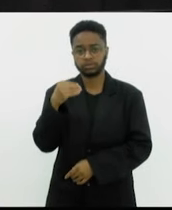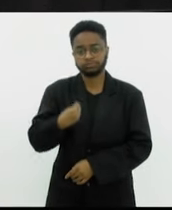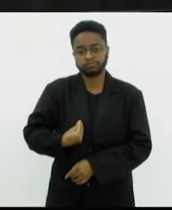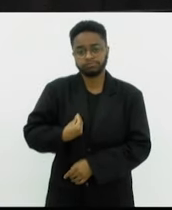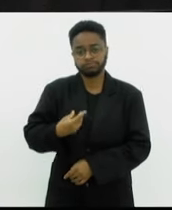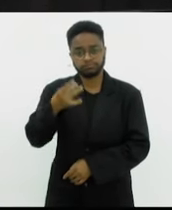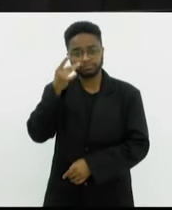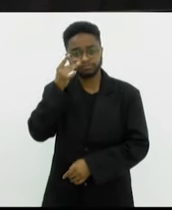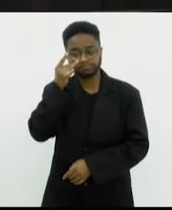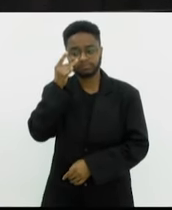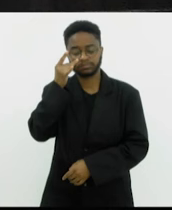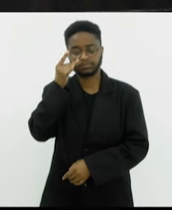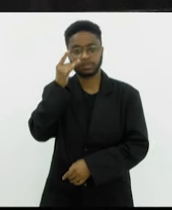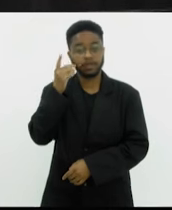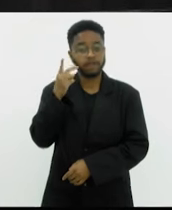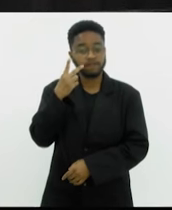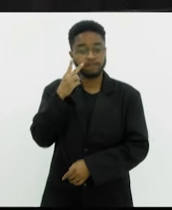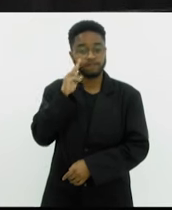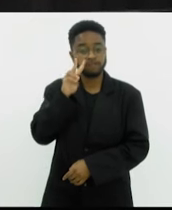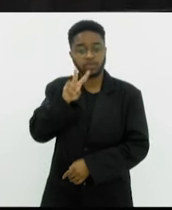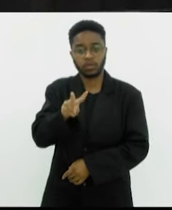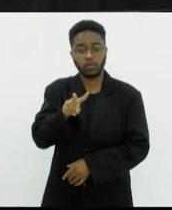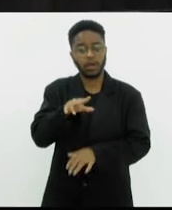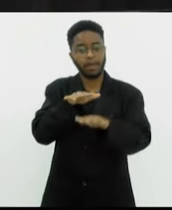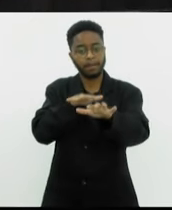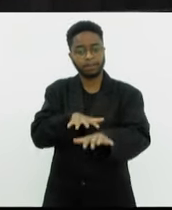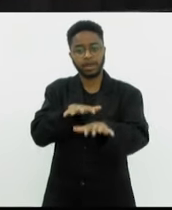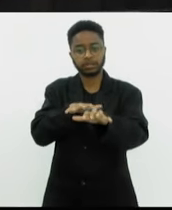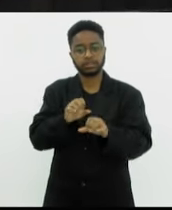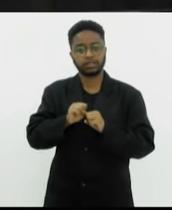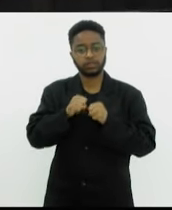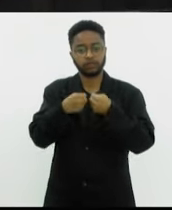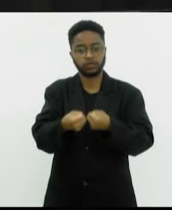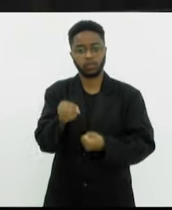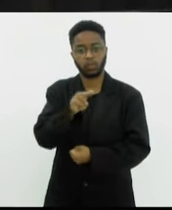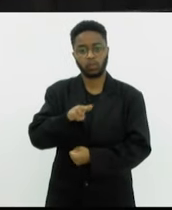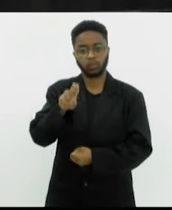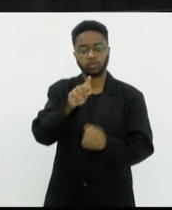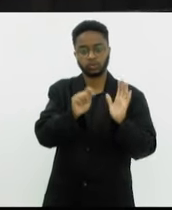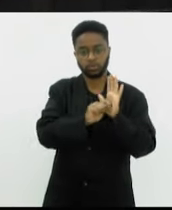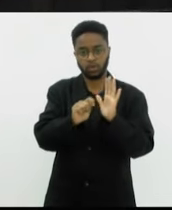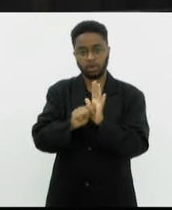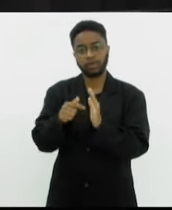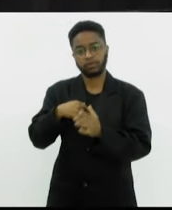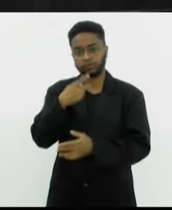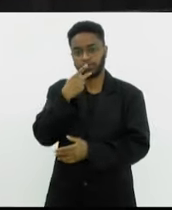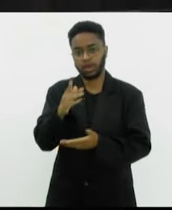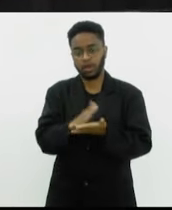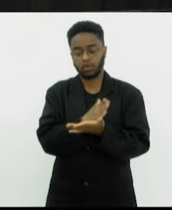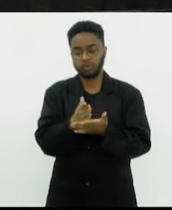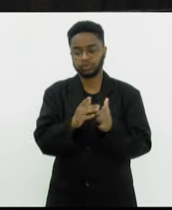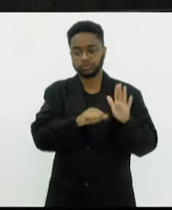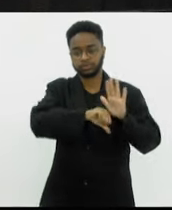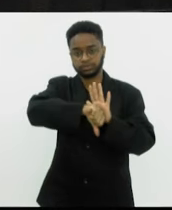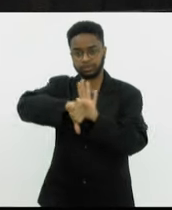presenciando a marcha que defende a utilização de drogas. Eu posso citar algum dos crimes aqui, ó.